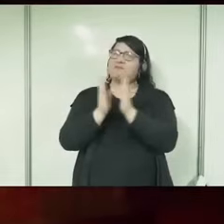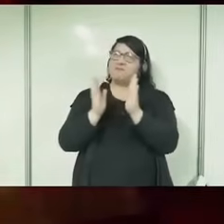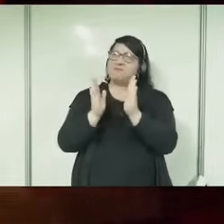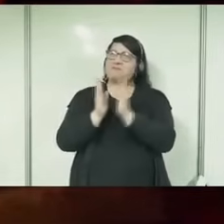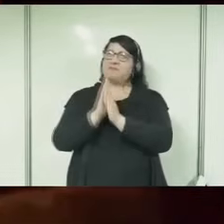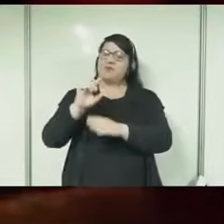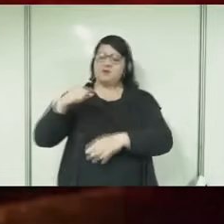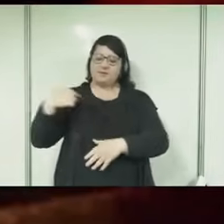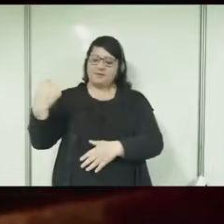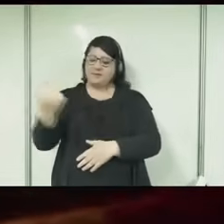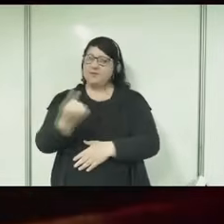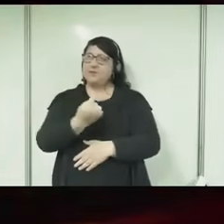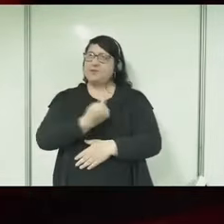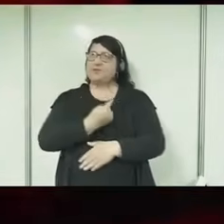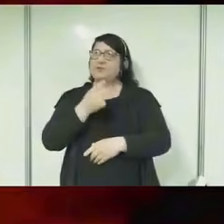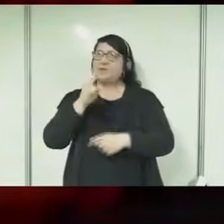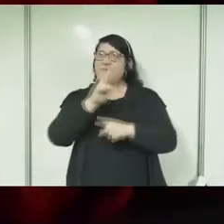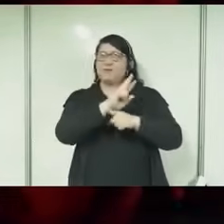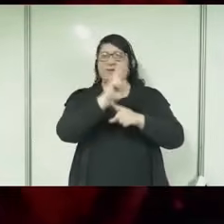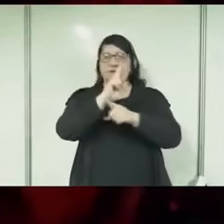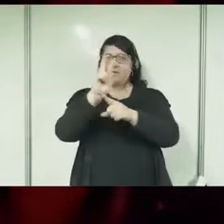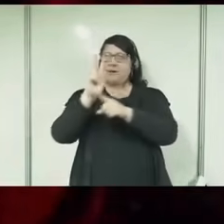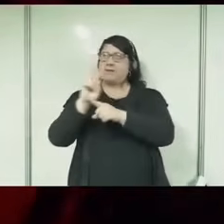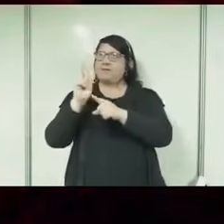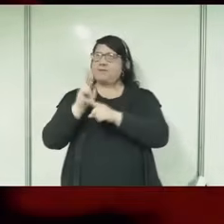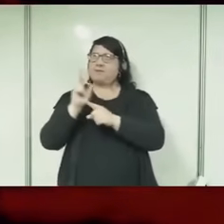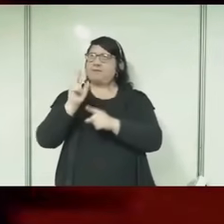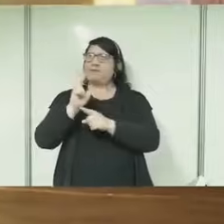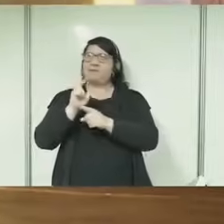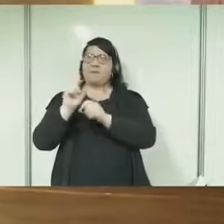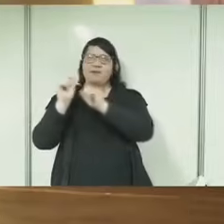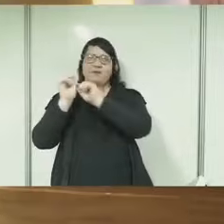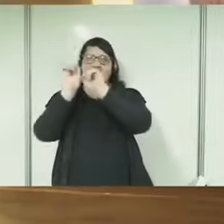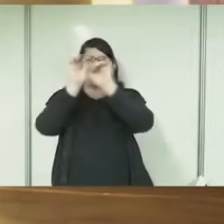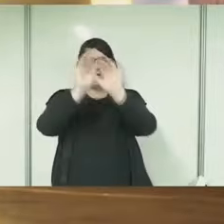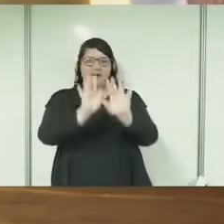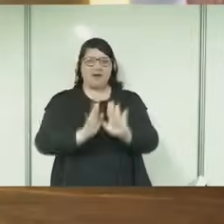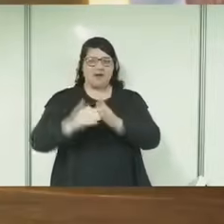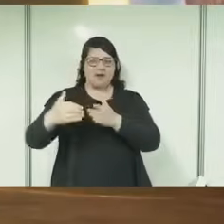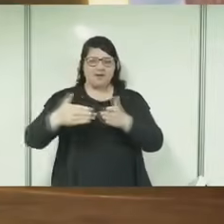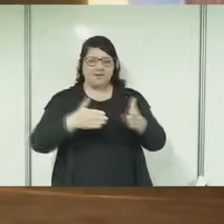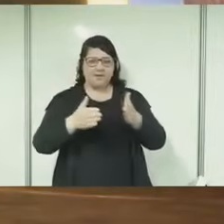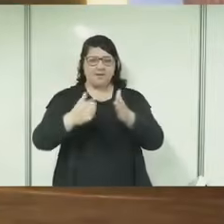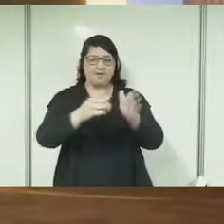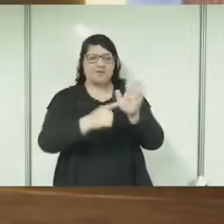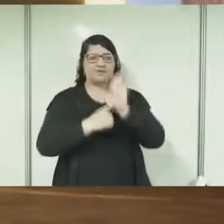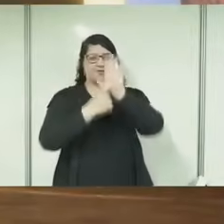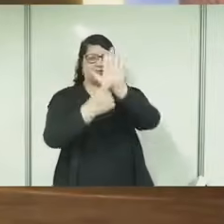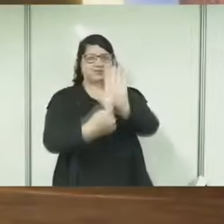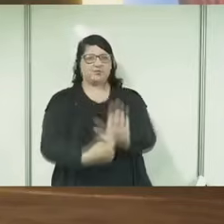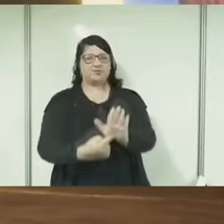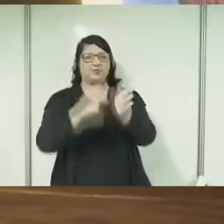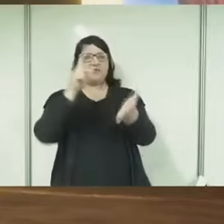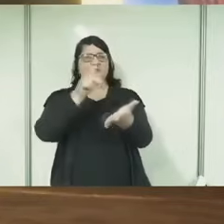águas surgida, aponta o caminho de um Brasil irmão.